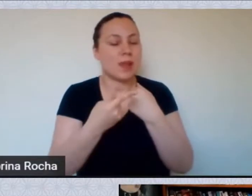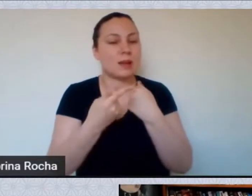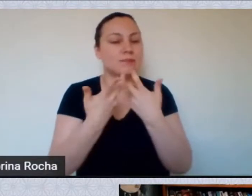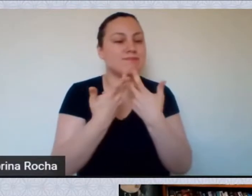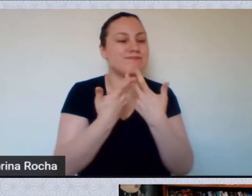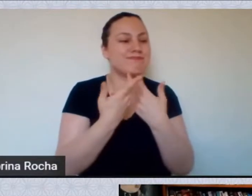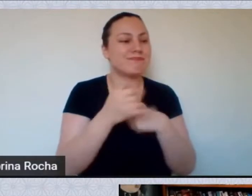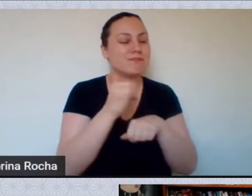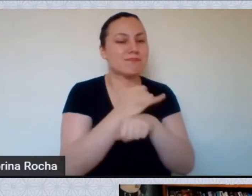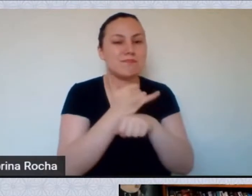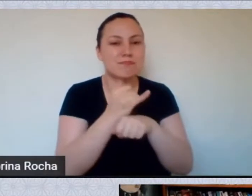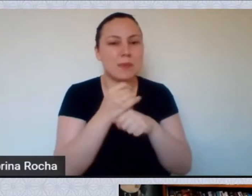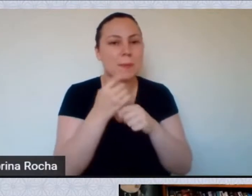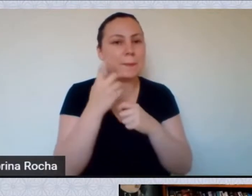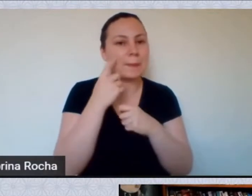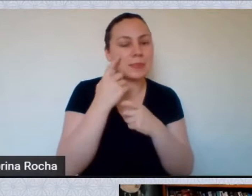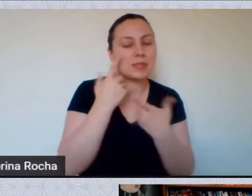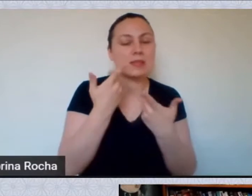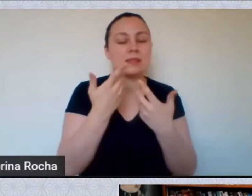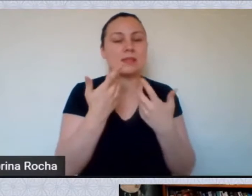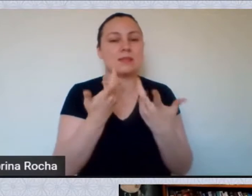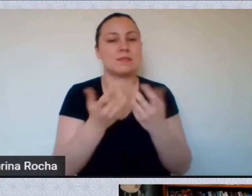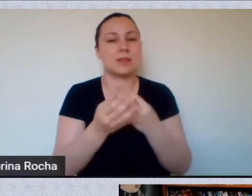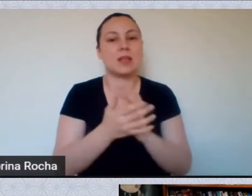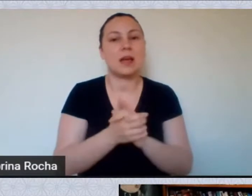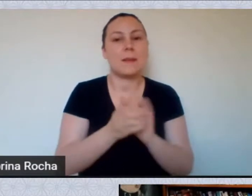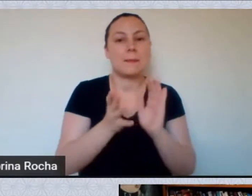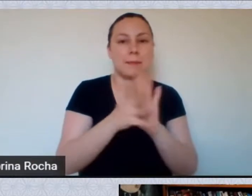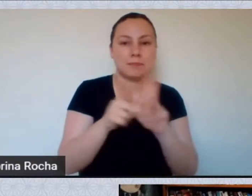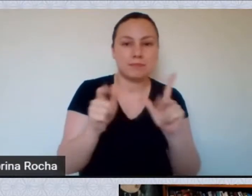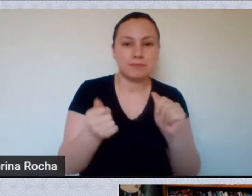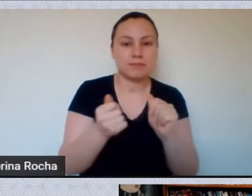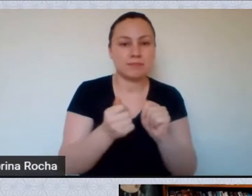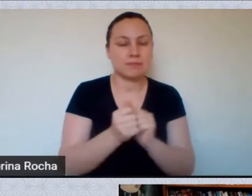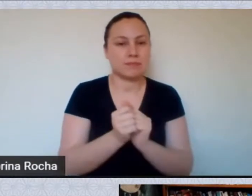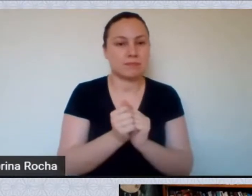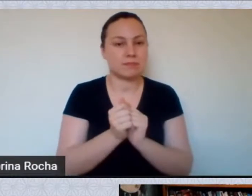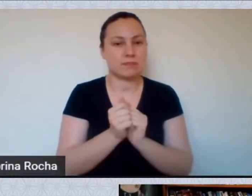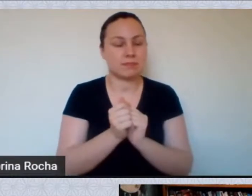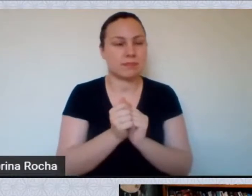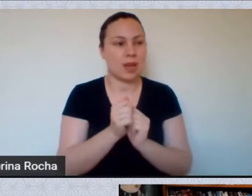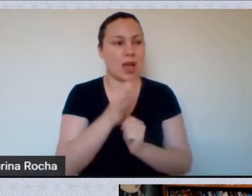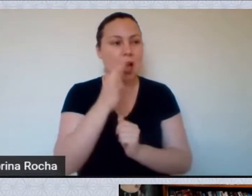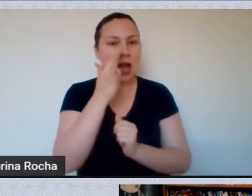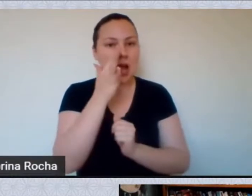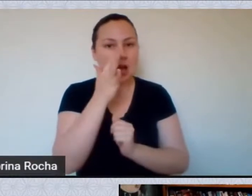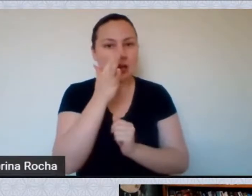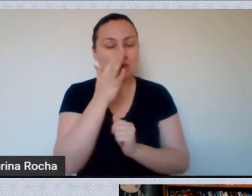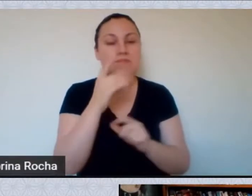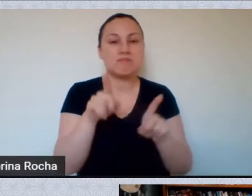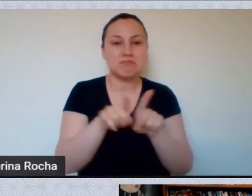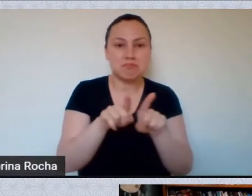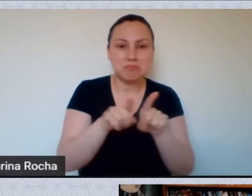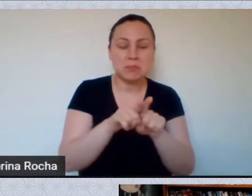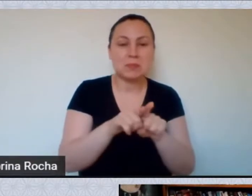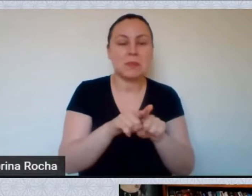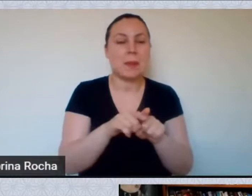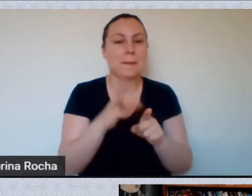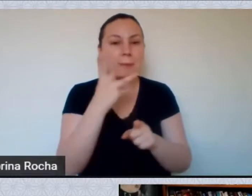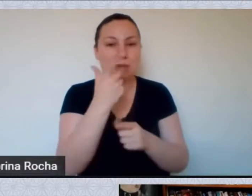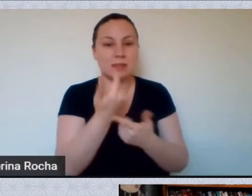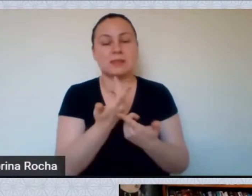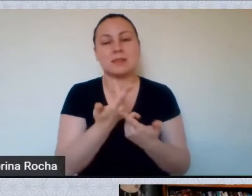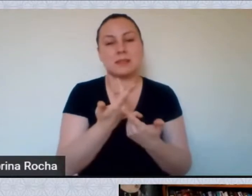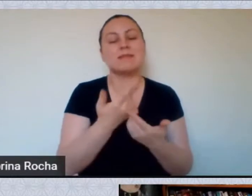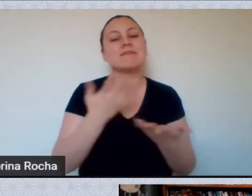substantivo, maravilha se relaciona ao espanto, ao fascínio, à beleza. Então, perguntar-se sobre maravilhas é refletir sobre